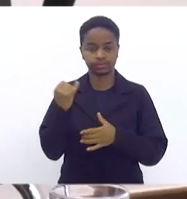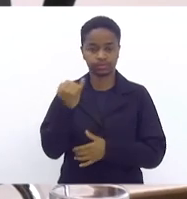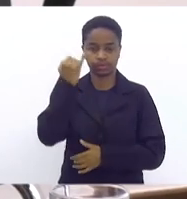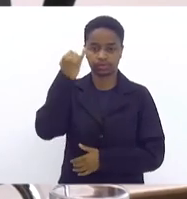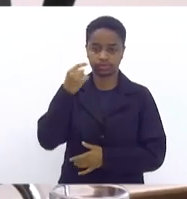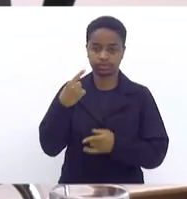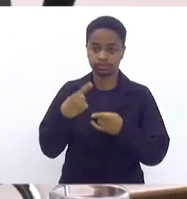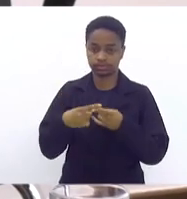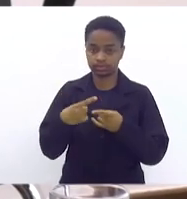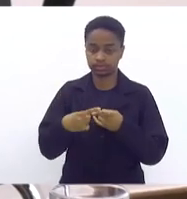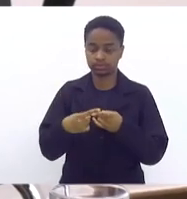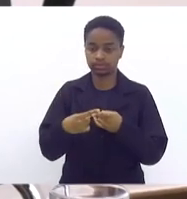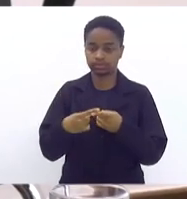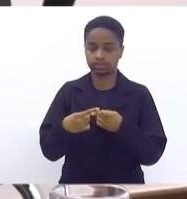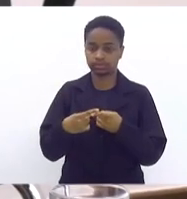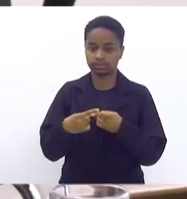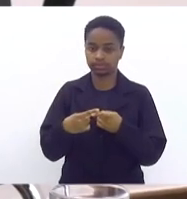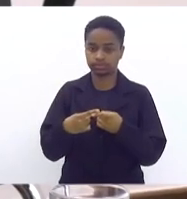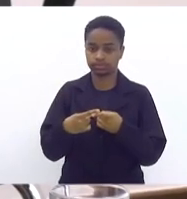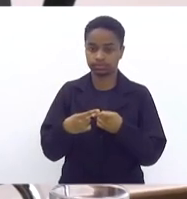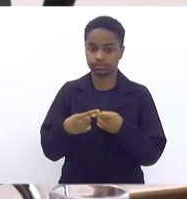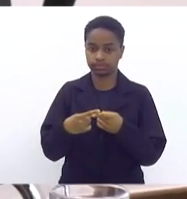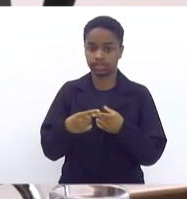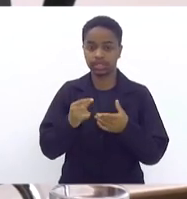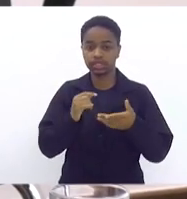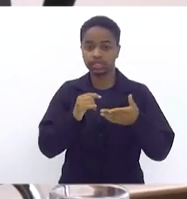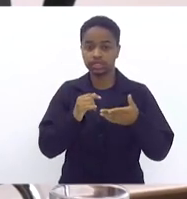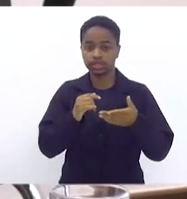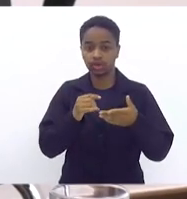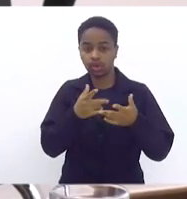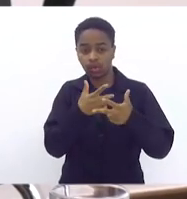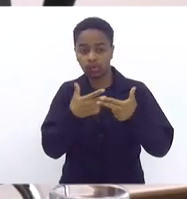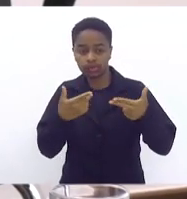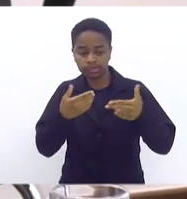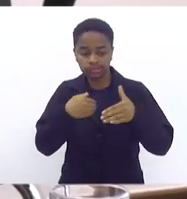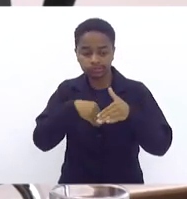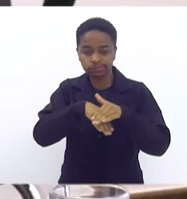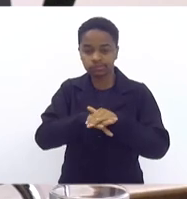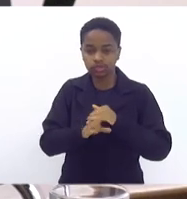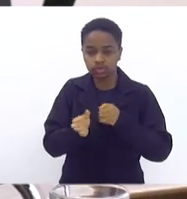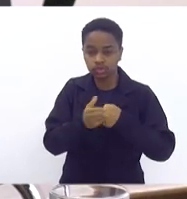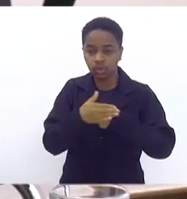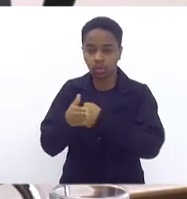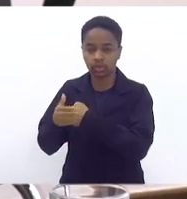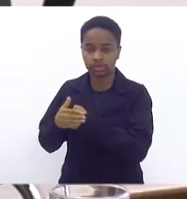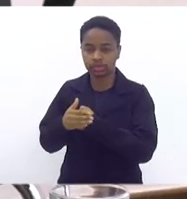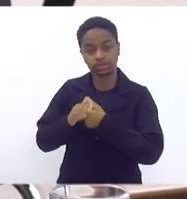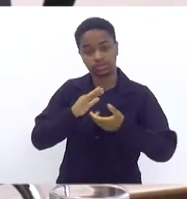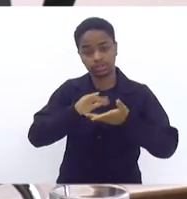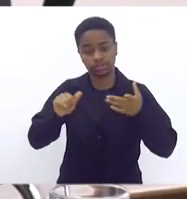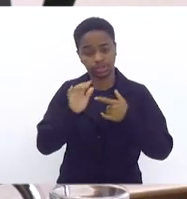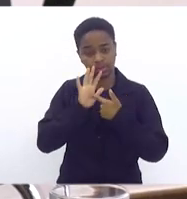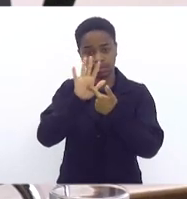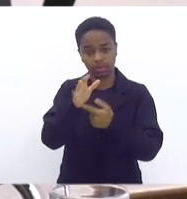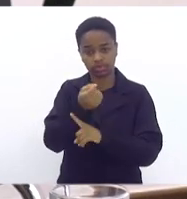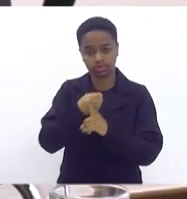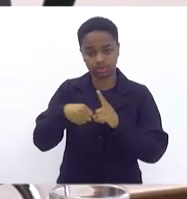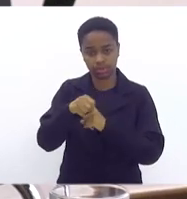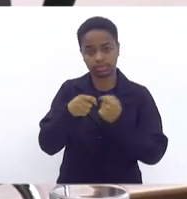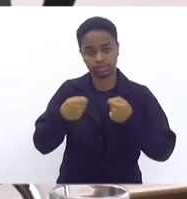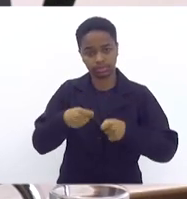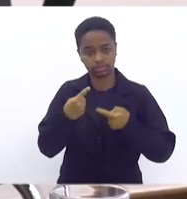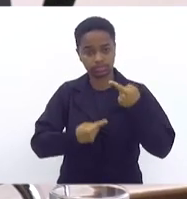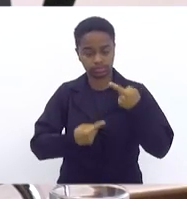porque ela tá tirando aquele escombro aquilo que tá debaixo do tapete que a sociedade não quer discutir a gente